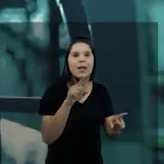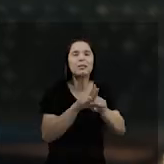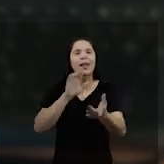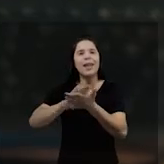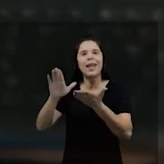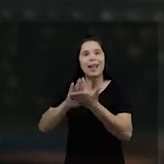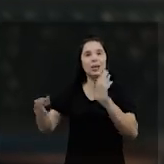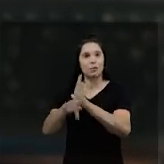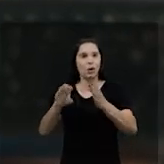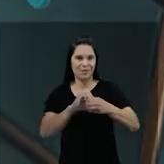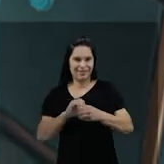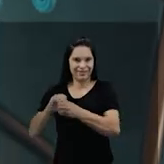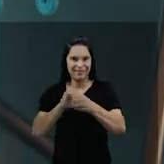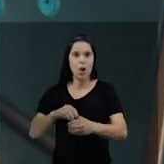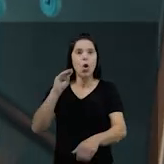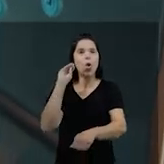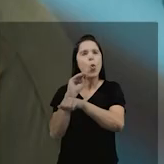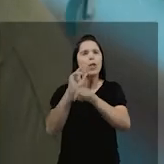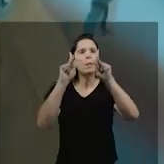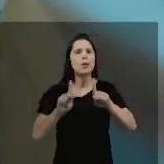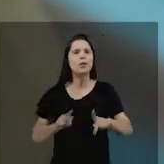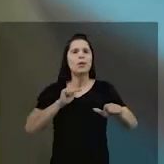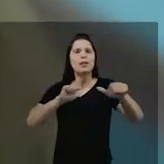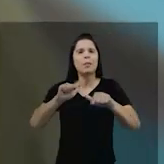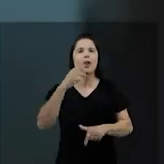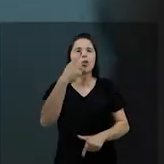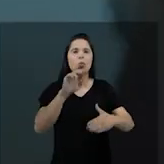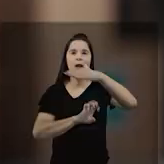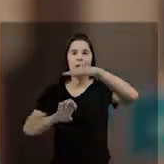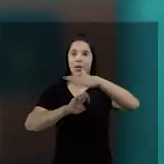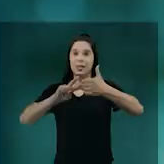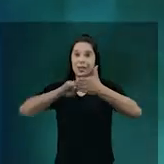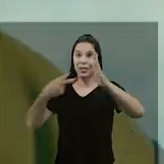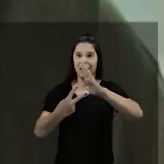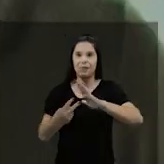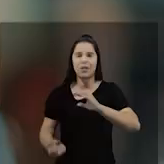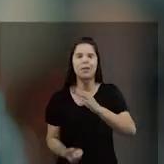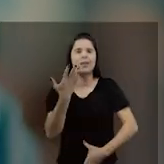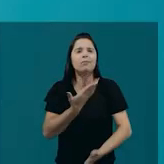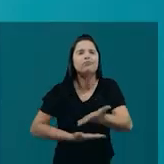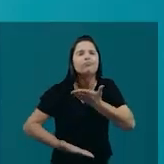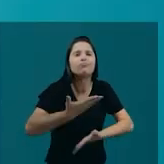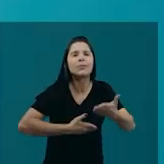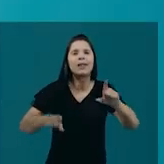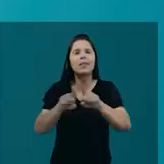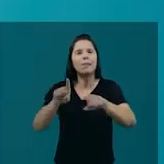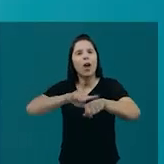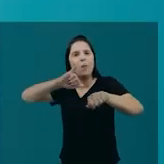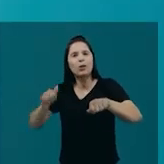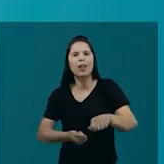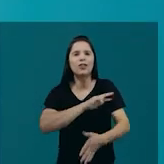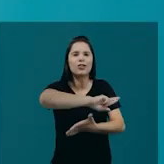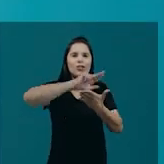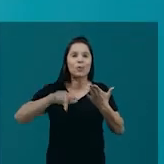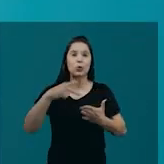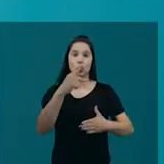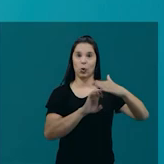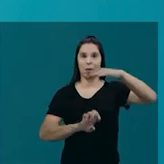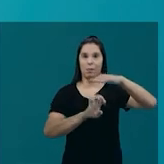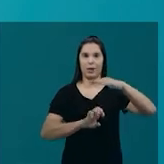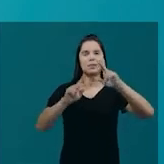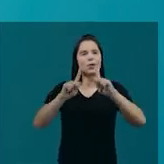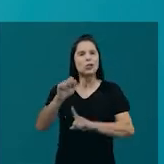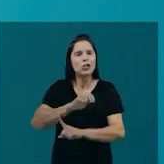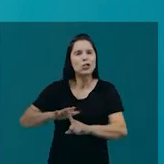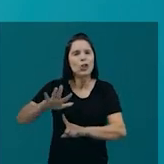gastos corporativos. Cuidar de quem faz a sua empresa é criar um universo de cooperação e oportunidades para o negócio, para